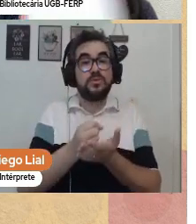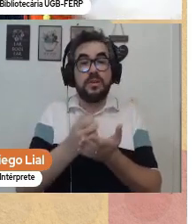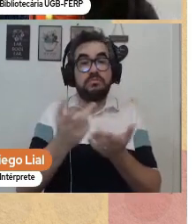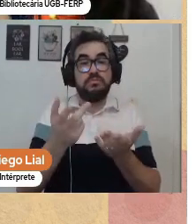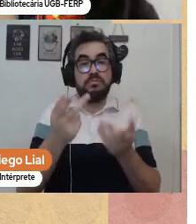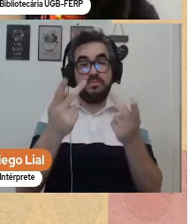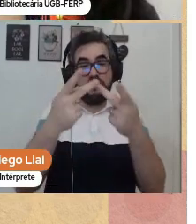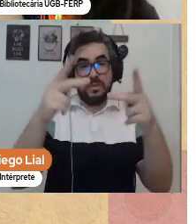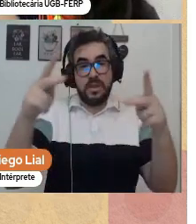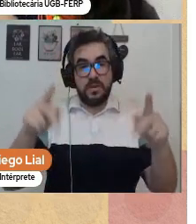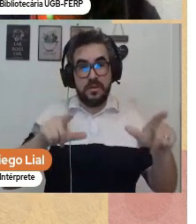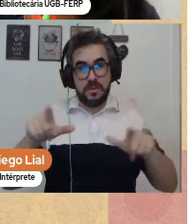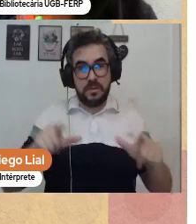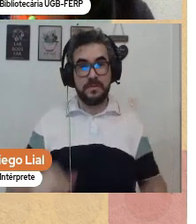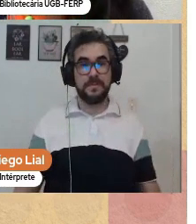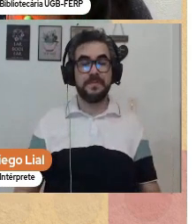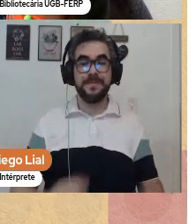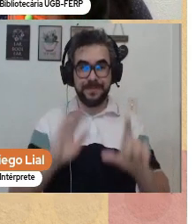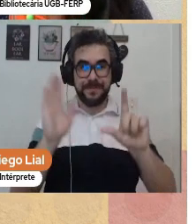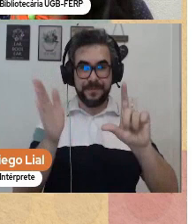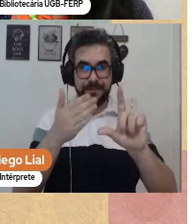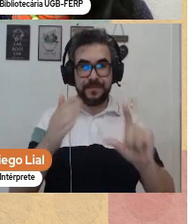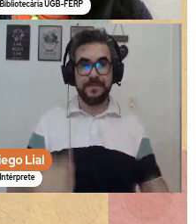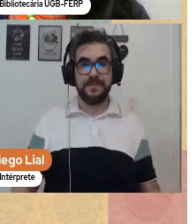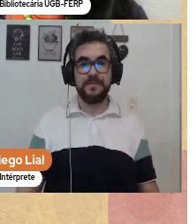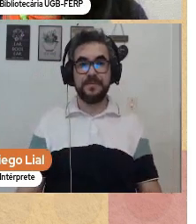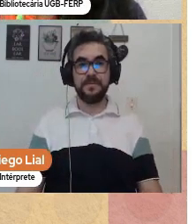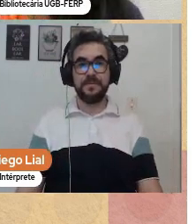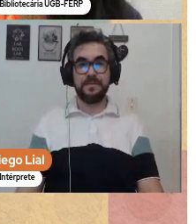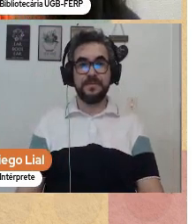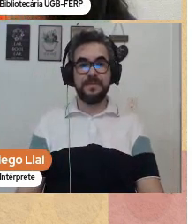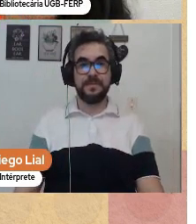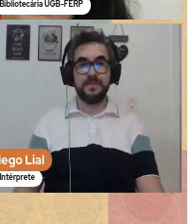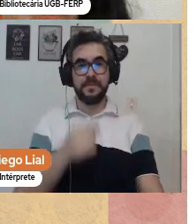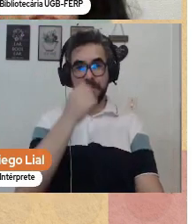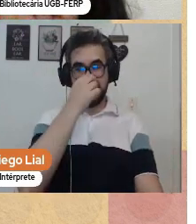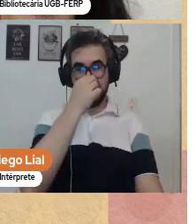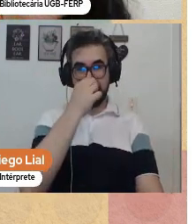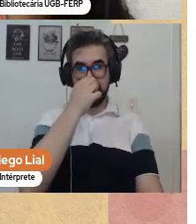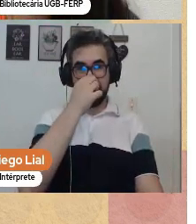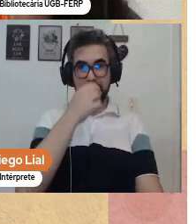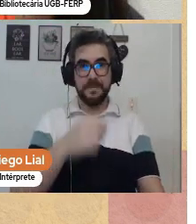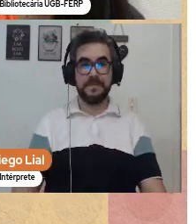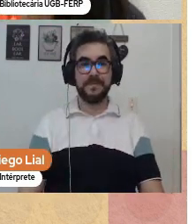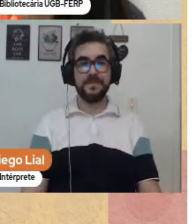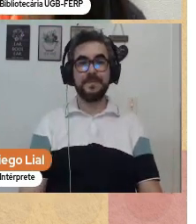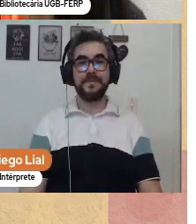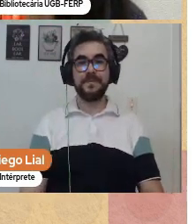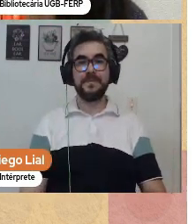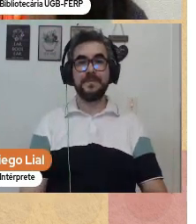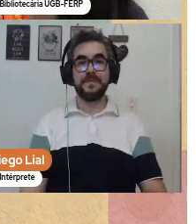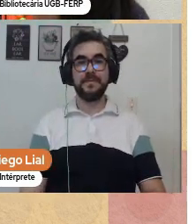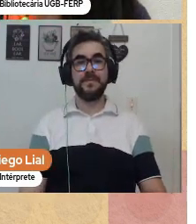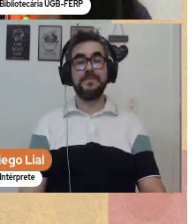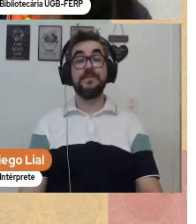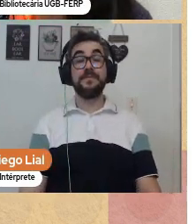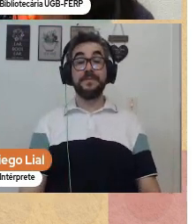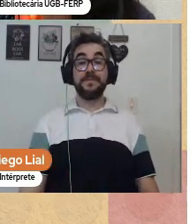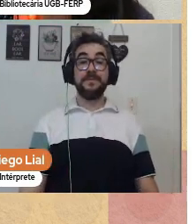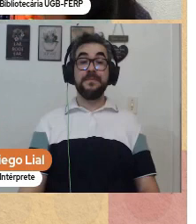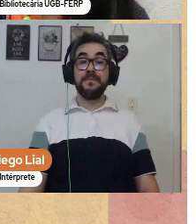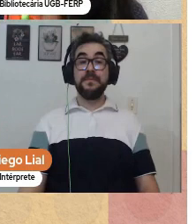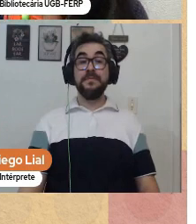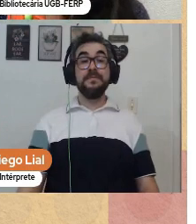aos colegas. Pode passar, por favor, Edvani. E a gestão arquivística desse